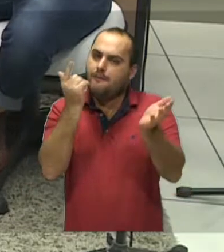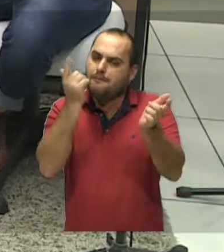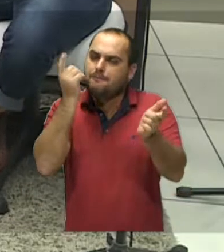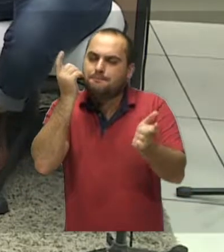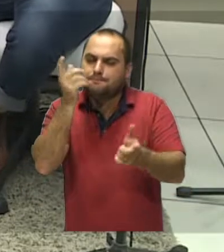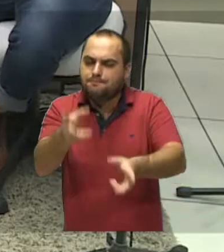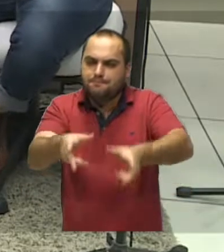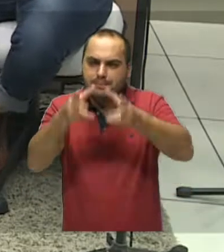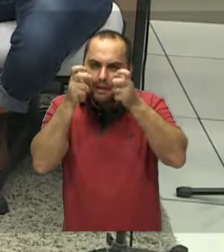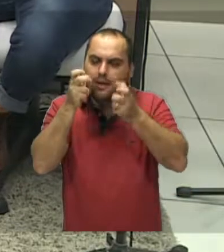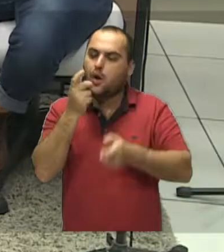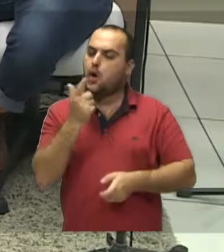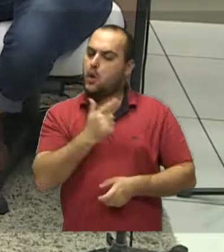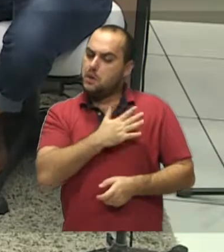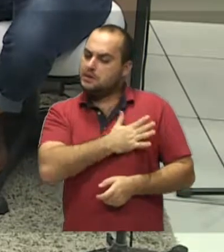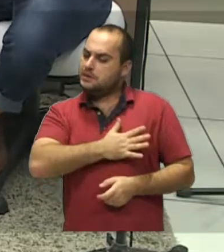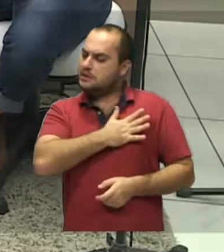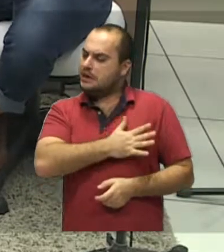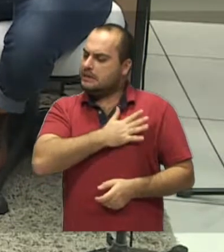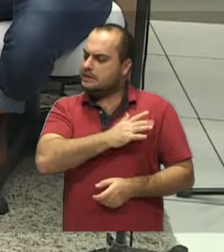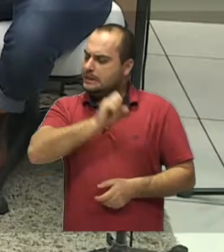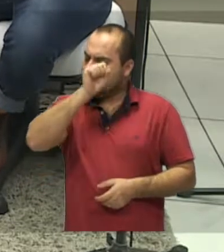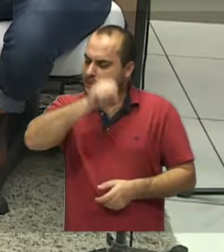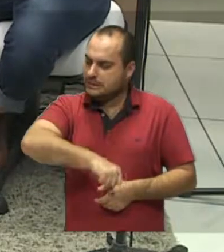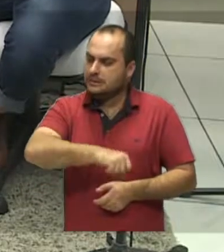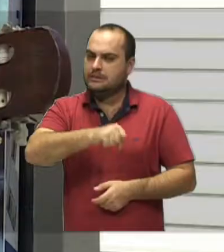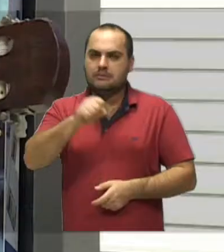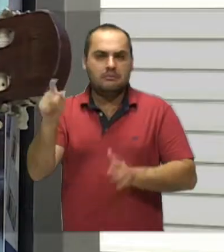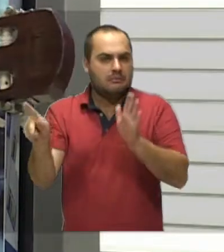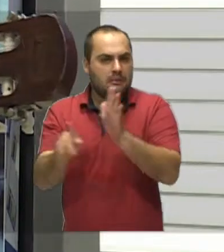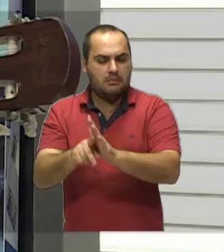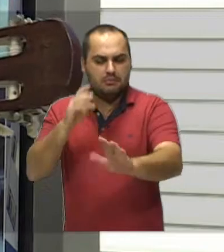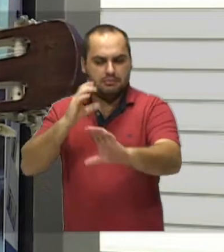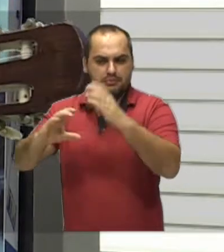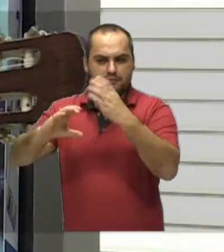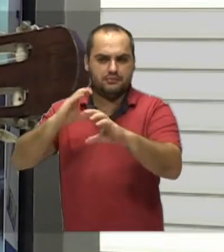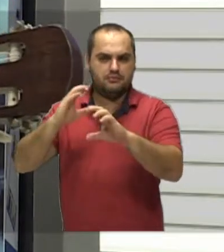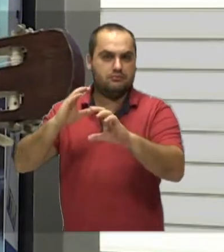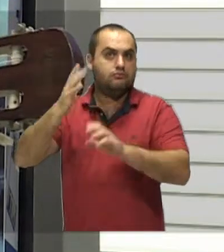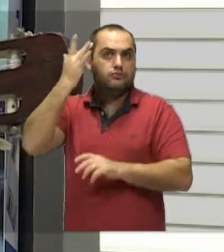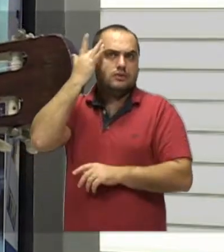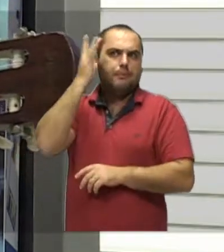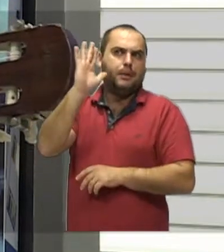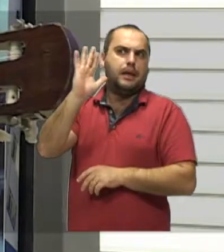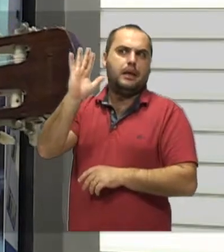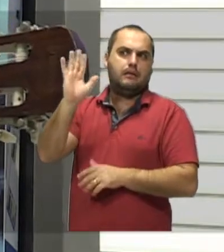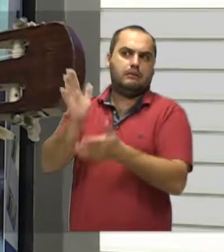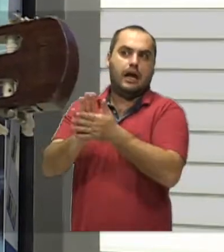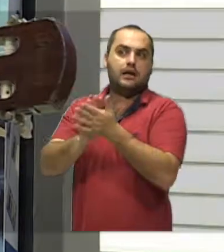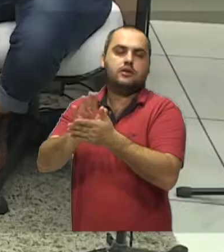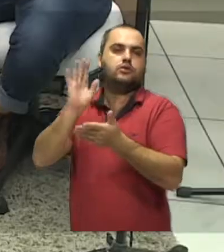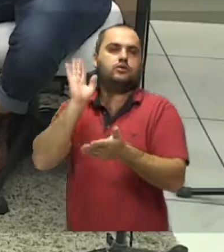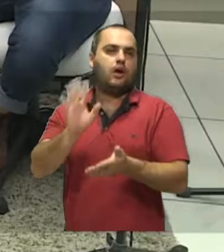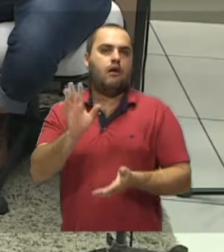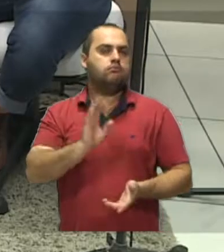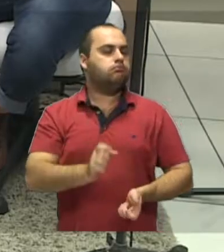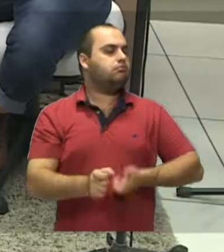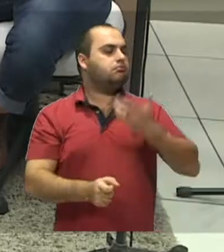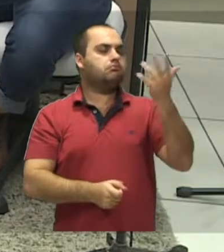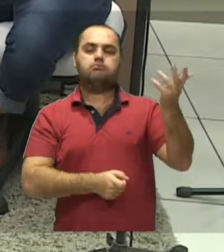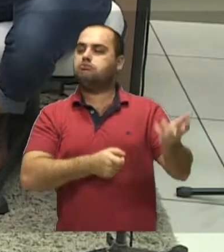fazer aquilo. Eu não tinha muita noção de nada, eu fazia meio intuitivamente, né? E aí a coisa meio que